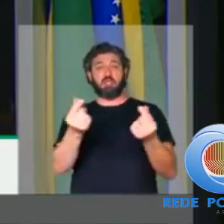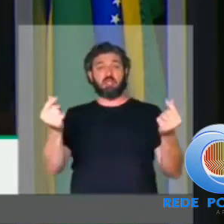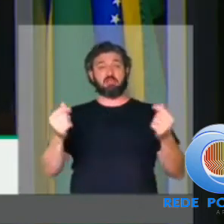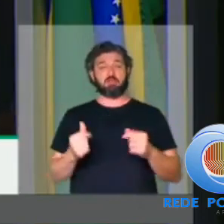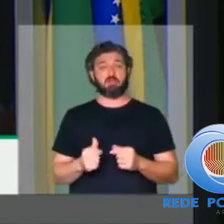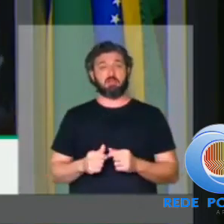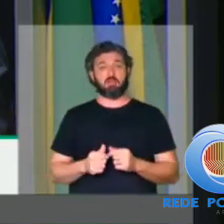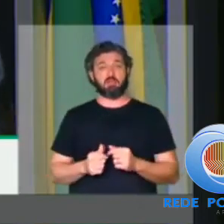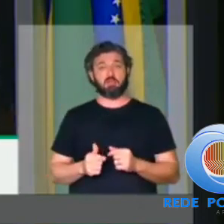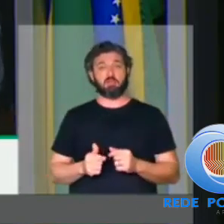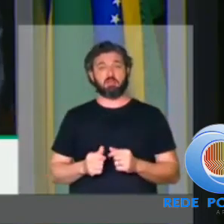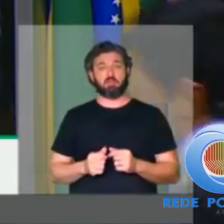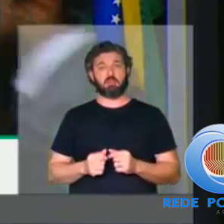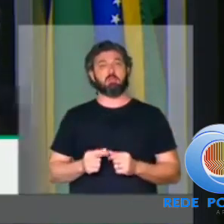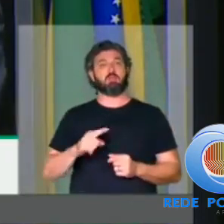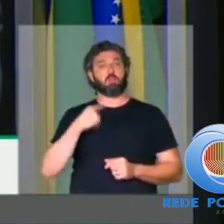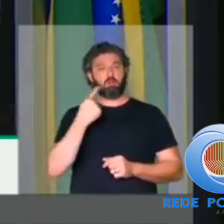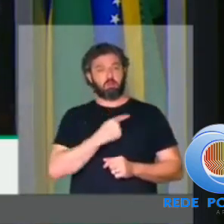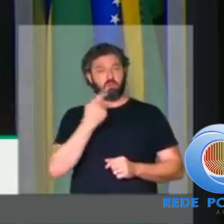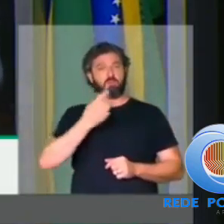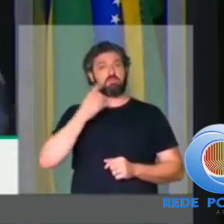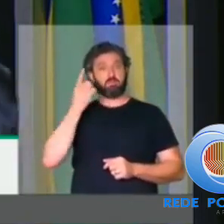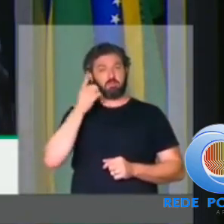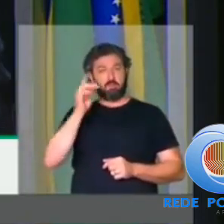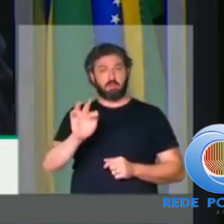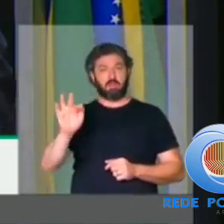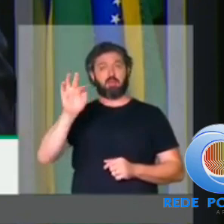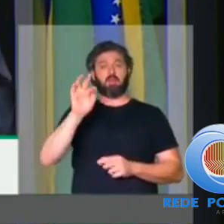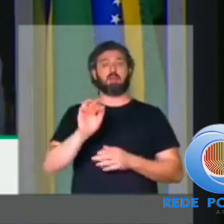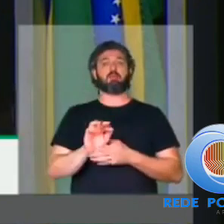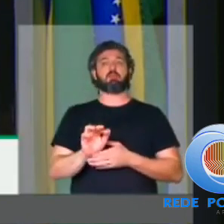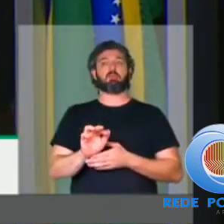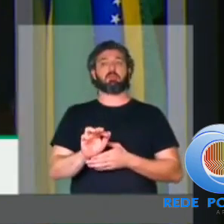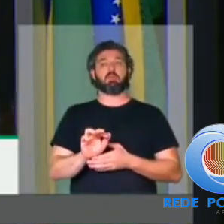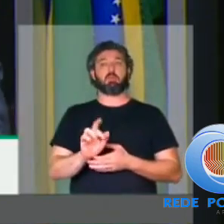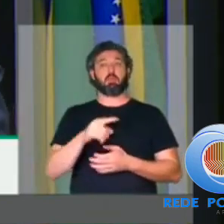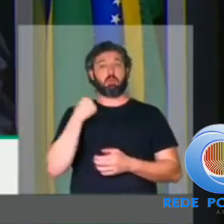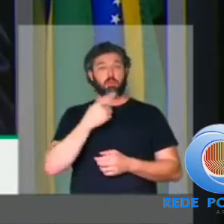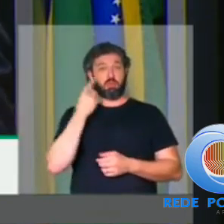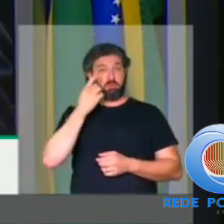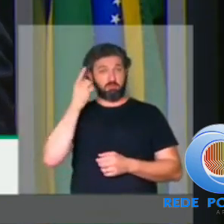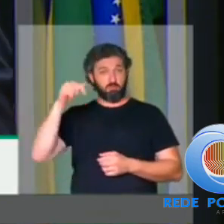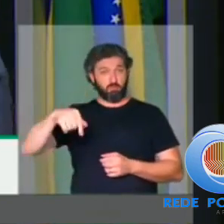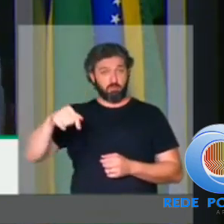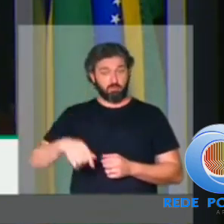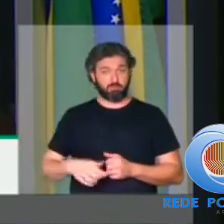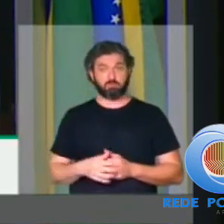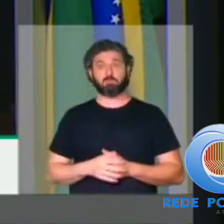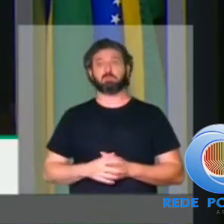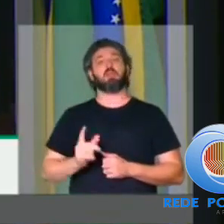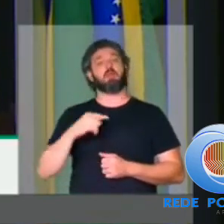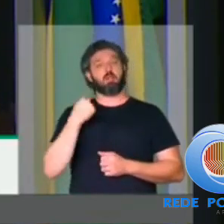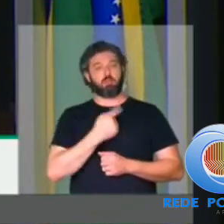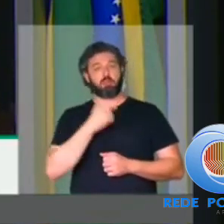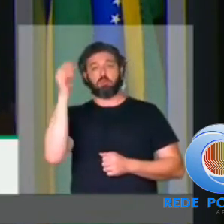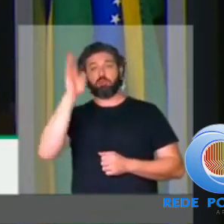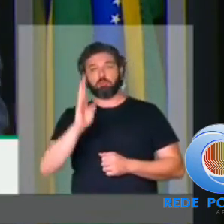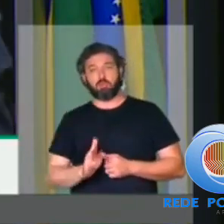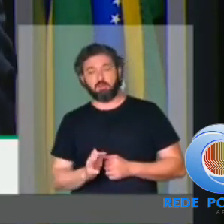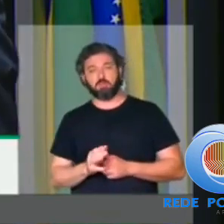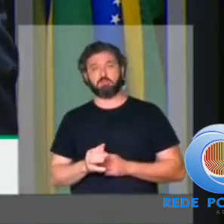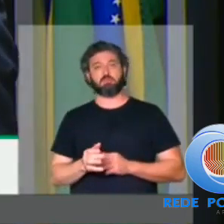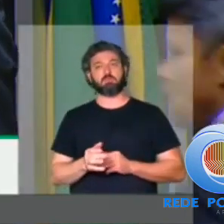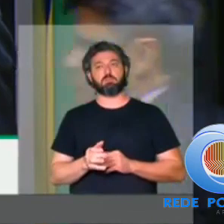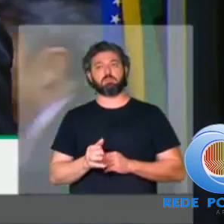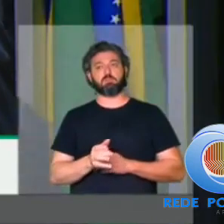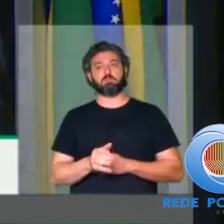riqueza. Nós, deputados federais, nós, parlamentares, nós,